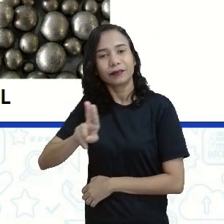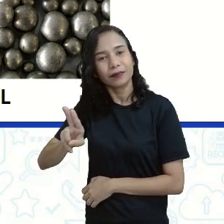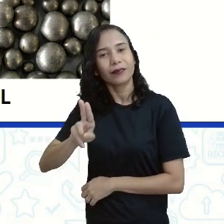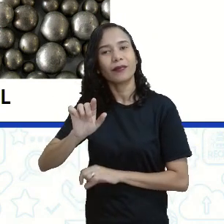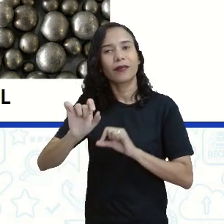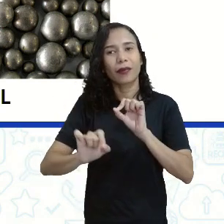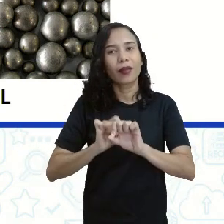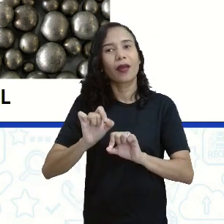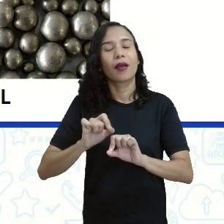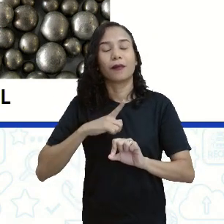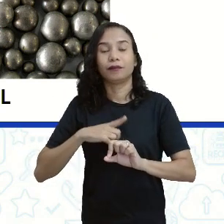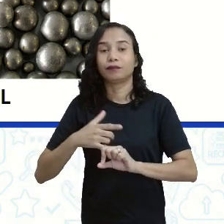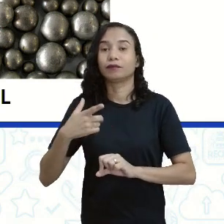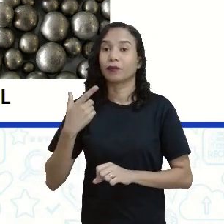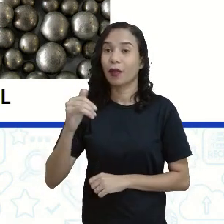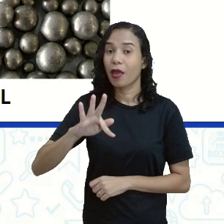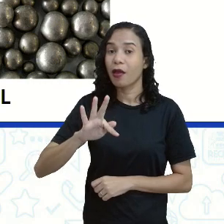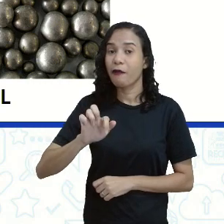de substâncias